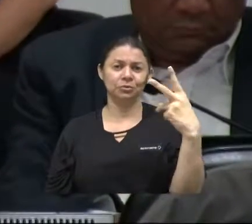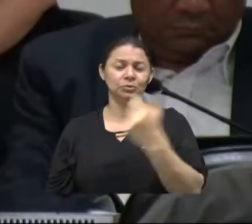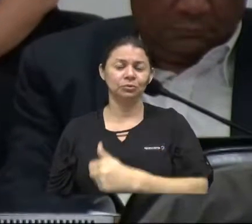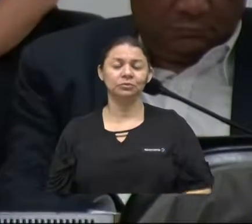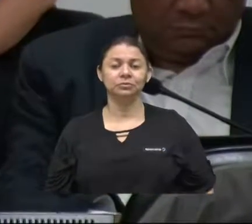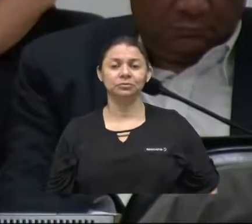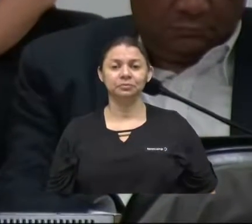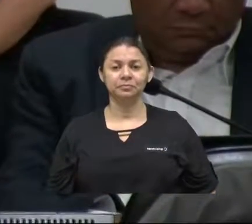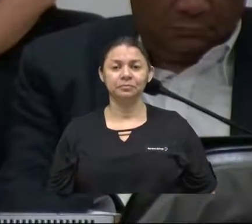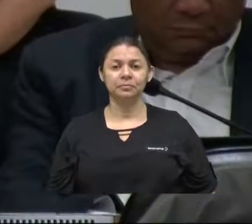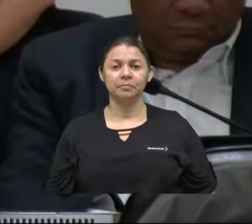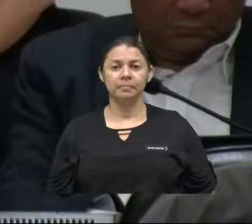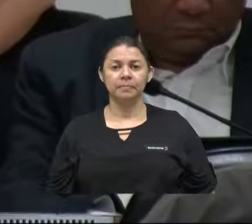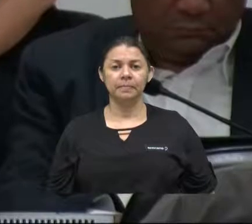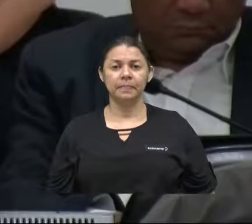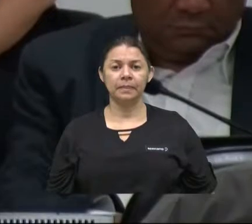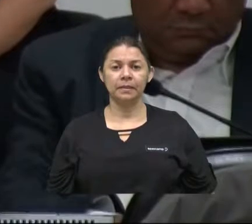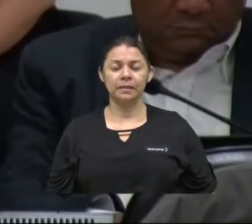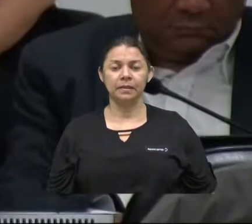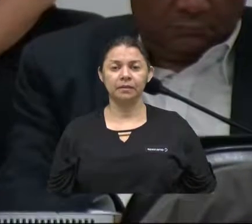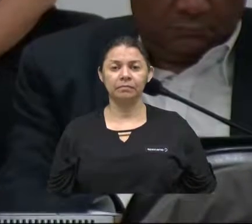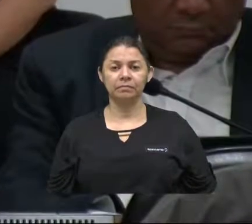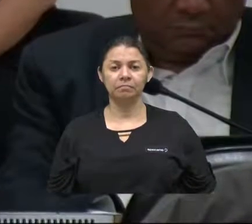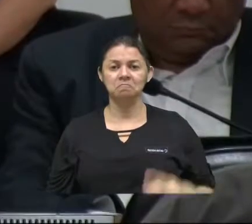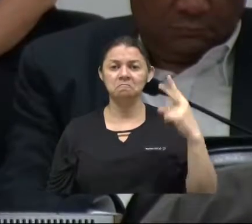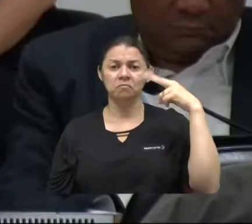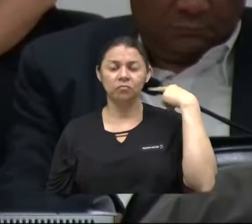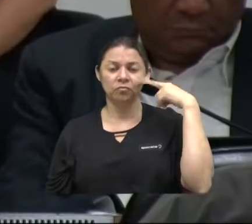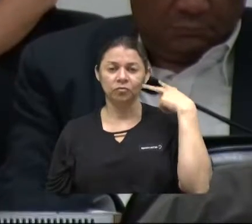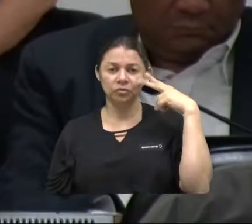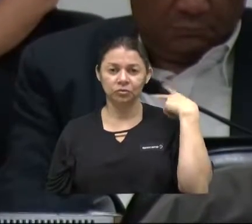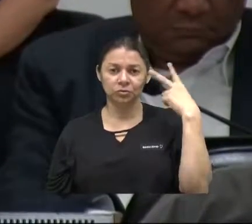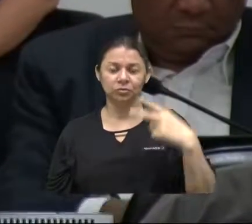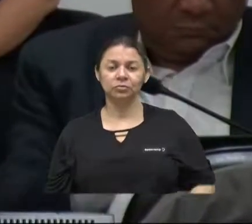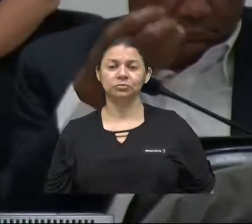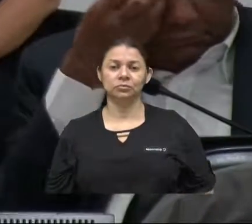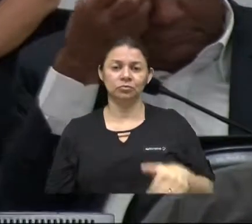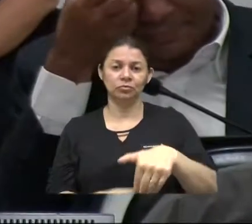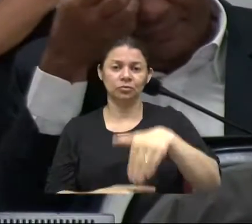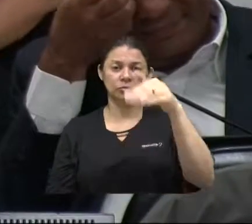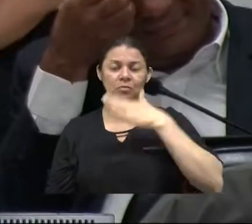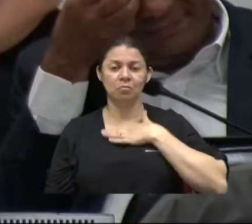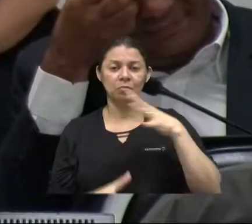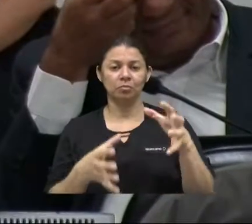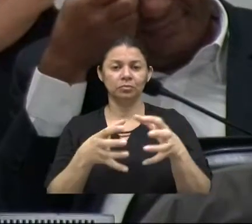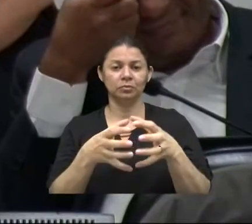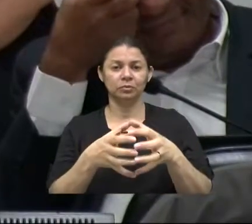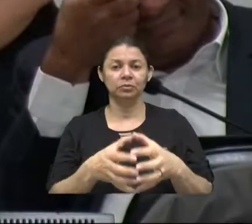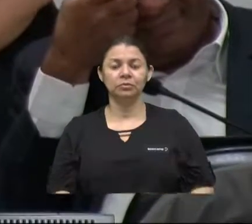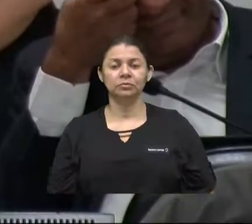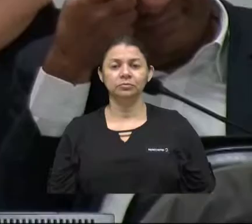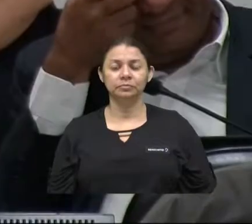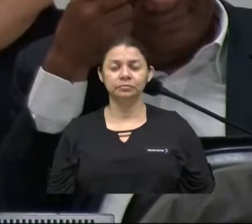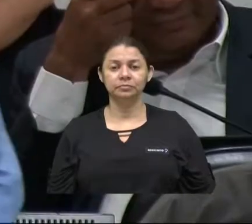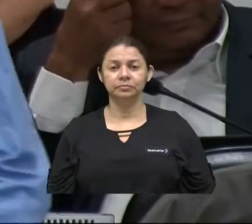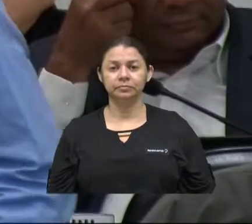Toninho, Wagner Barbosa, Carolina Pontes, doutor